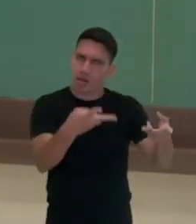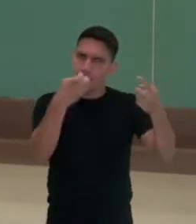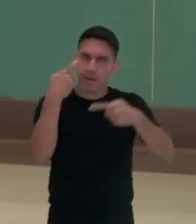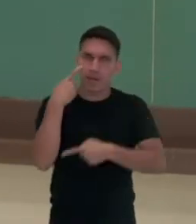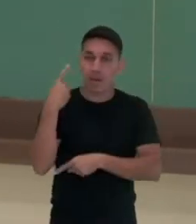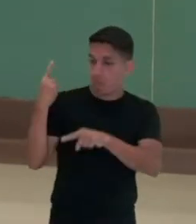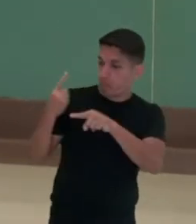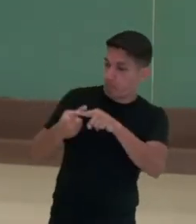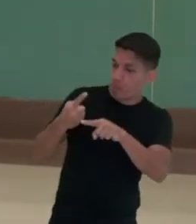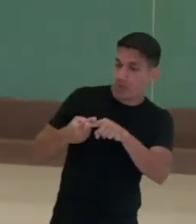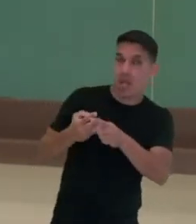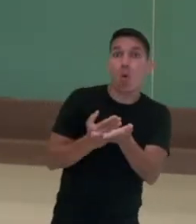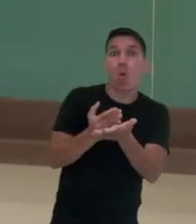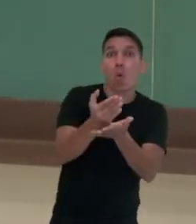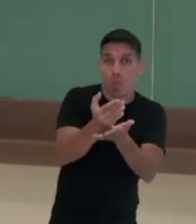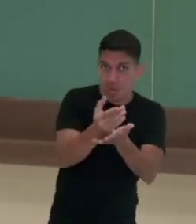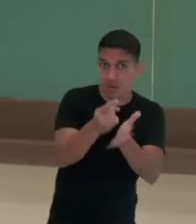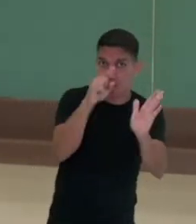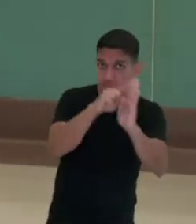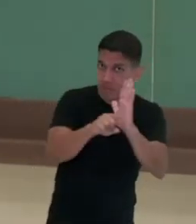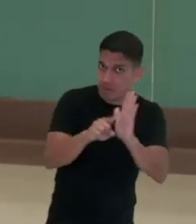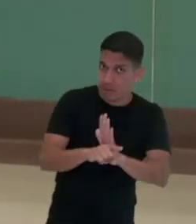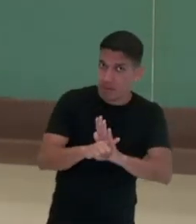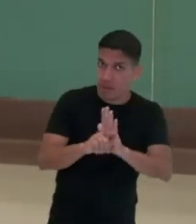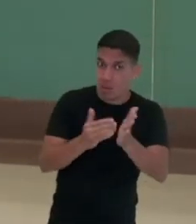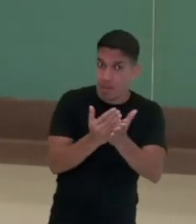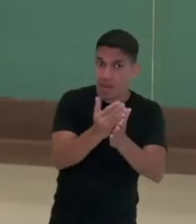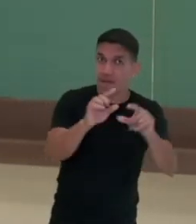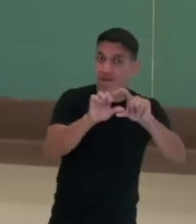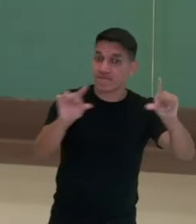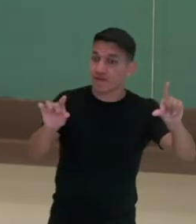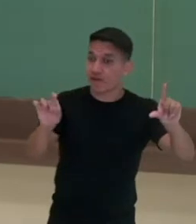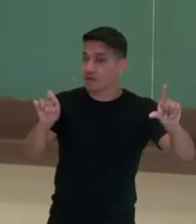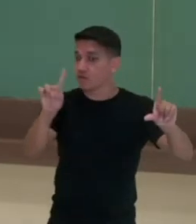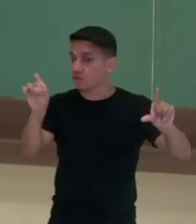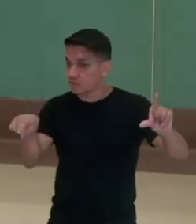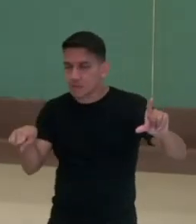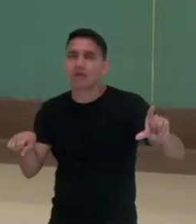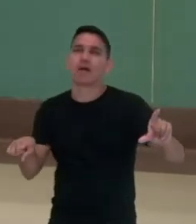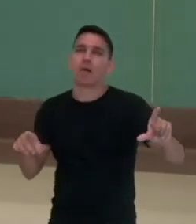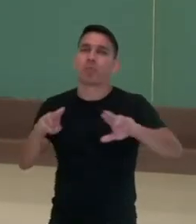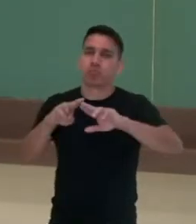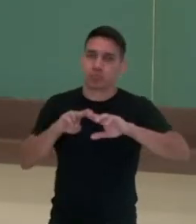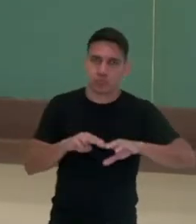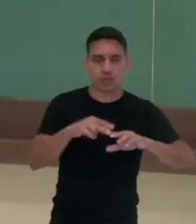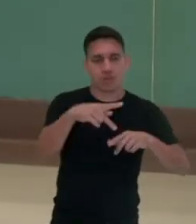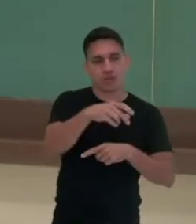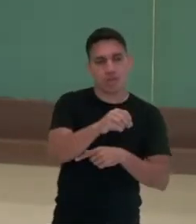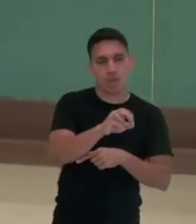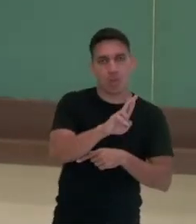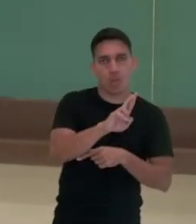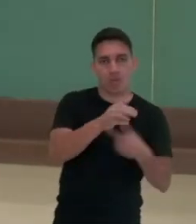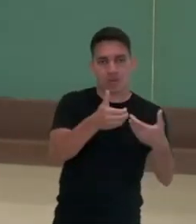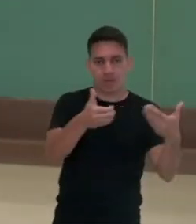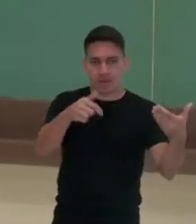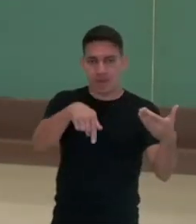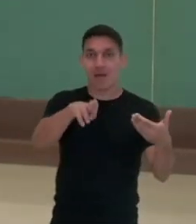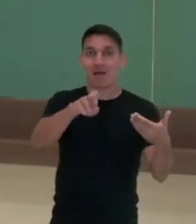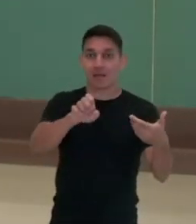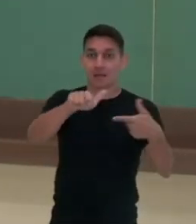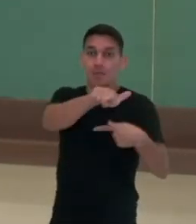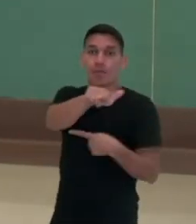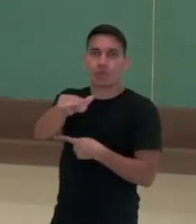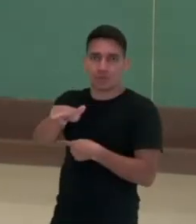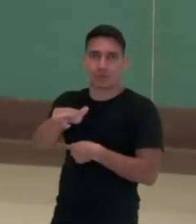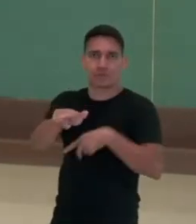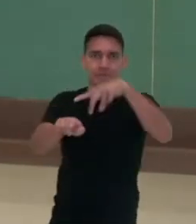introduz uma pergunta, ele está no início de uma frase interrogativa, portanto ele é separado e sem acento circunflexo, né?